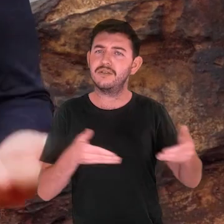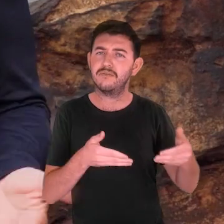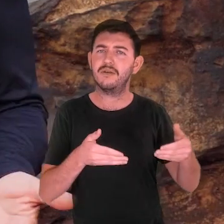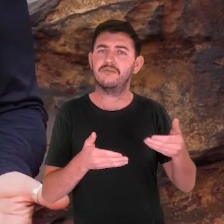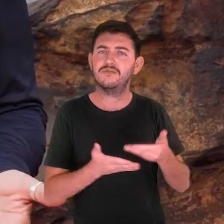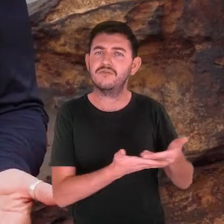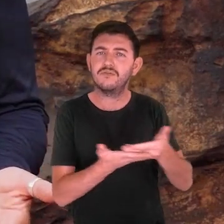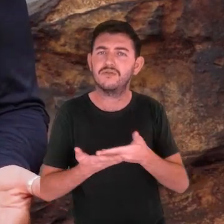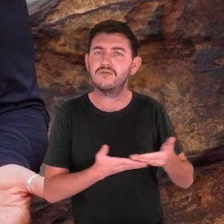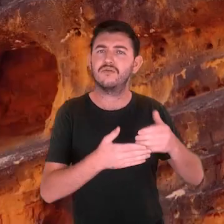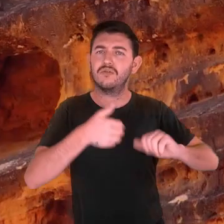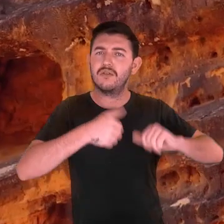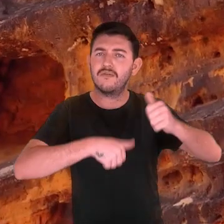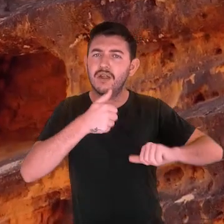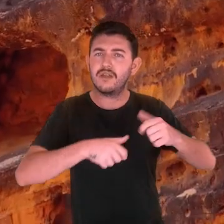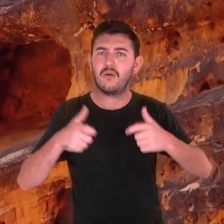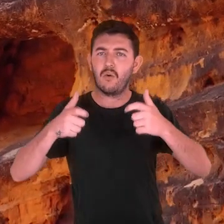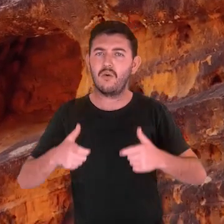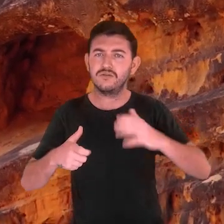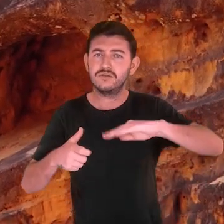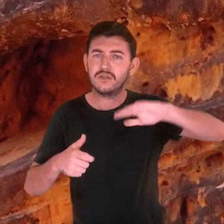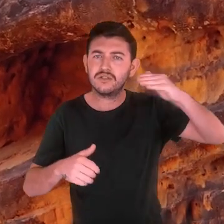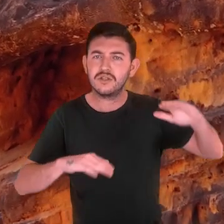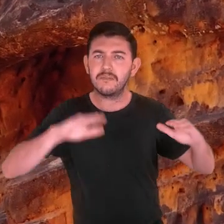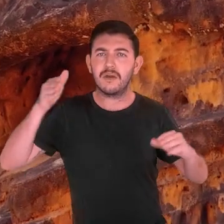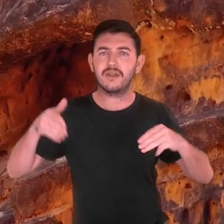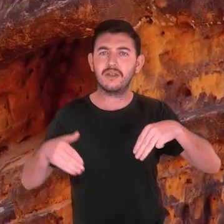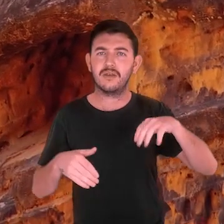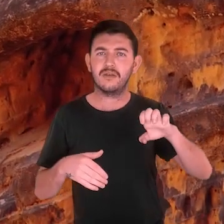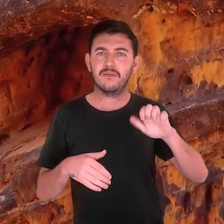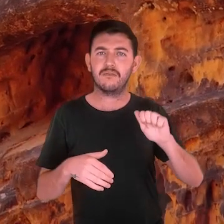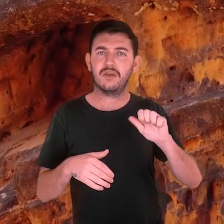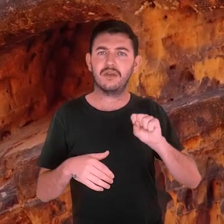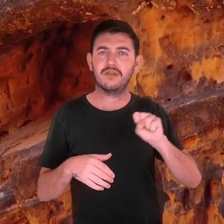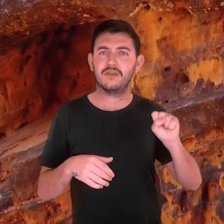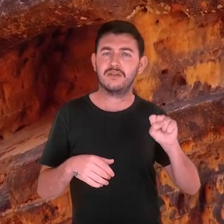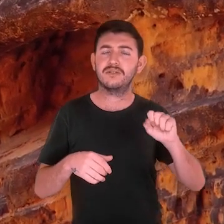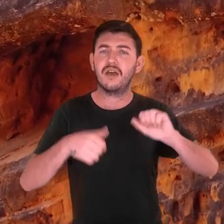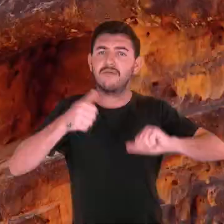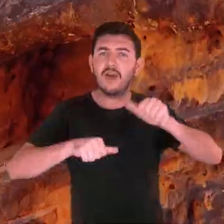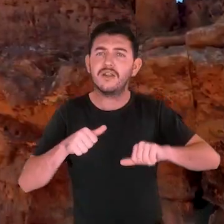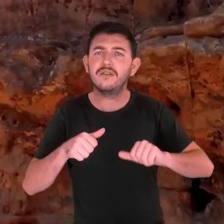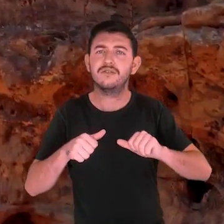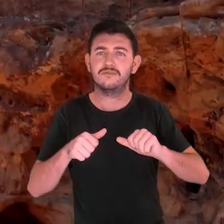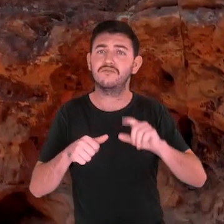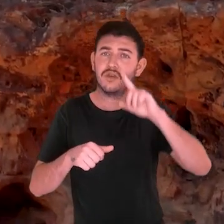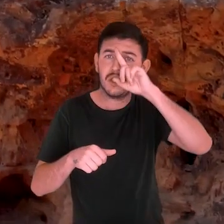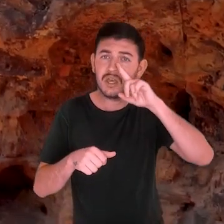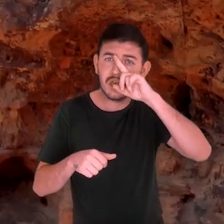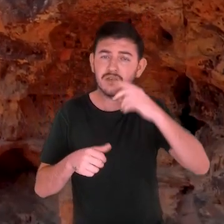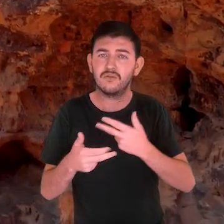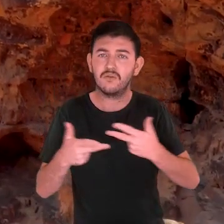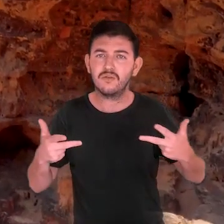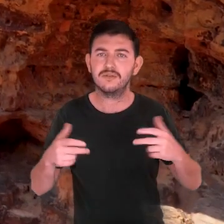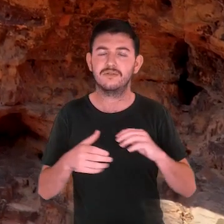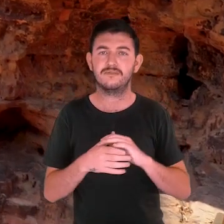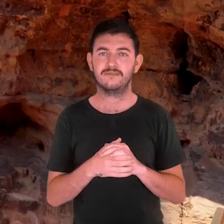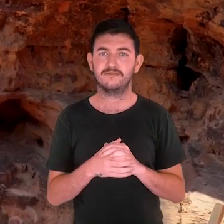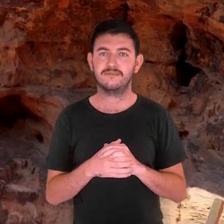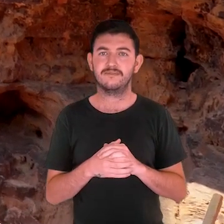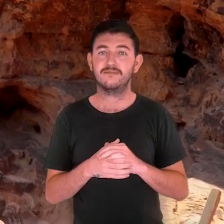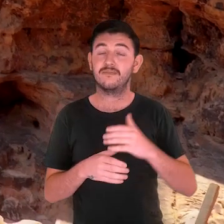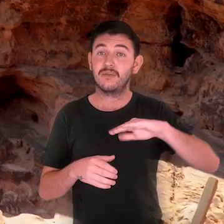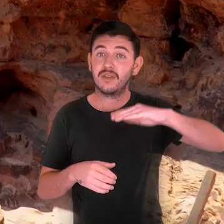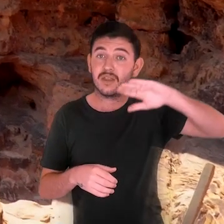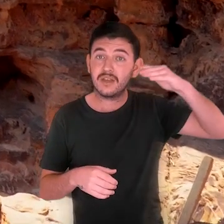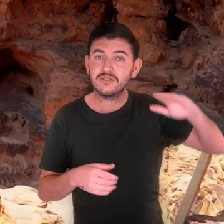para realizar estudos e avaliar os riscos nesses atrativos. A gente está começando hoje pelo Portal da Chapada, mas